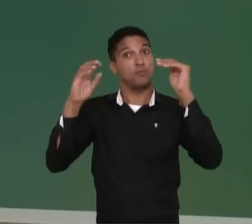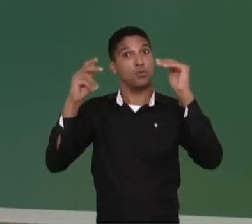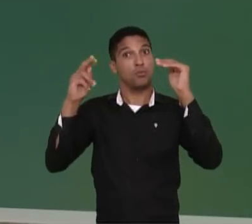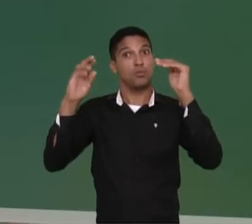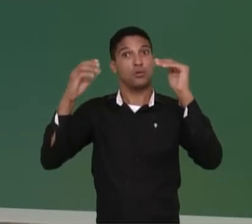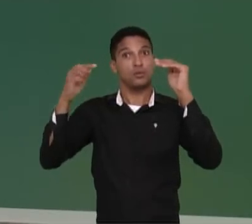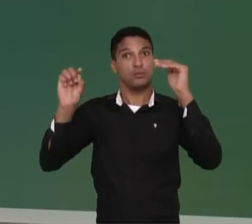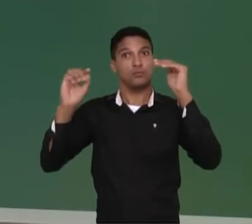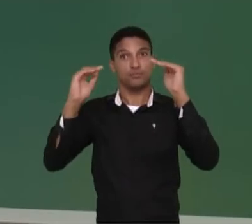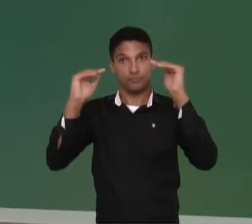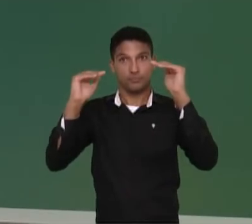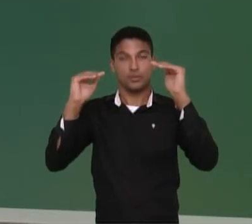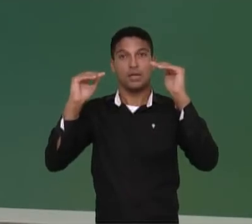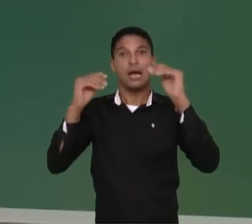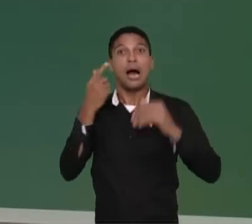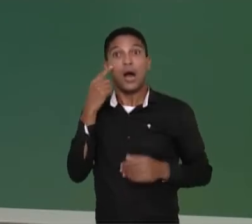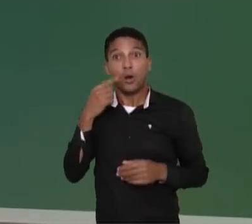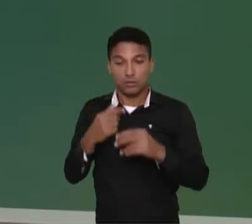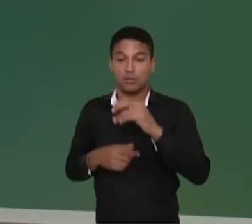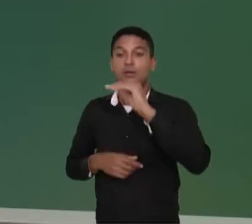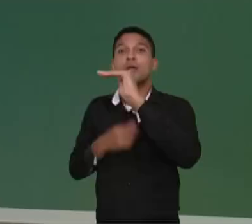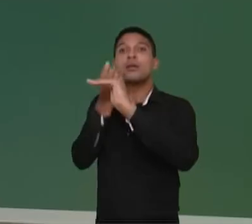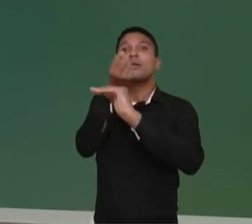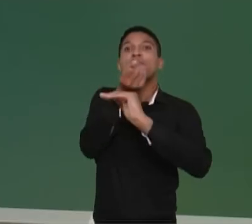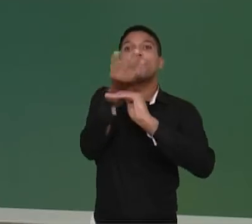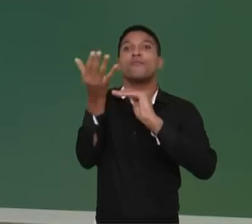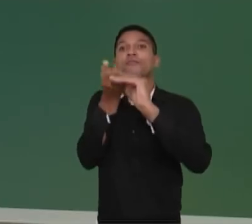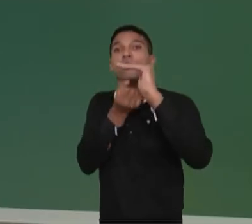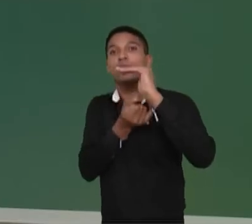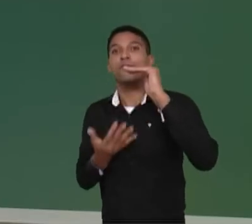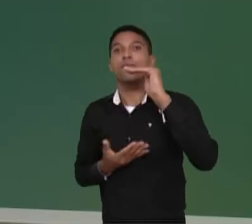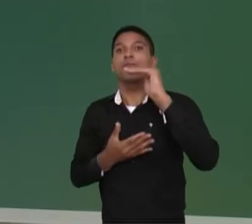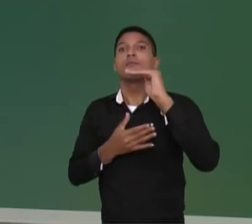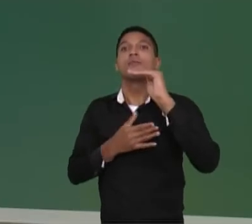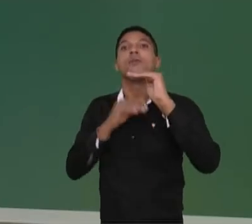proporção? Quando você consegue comparar essas duas